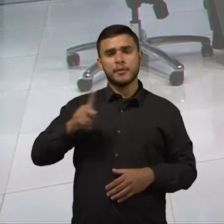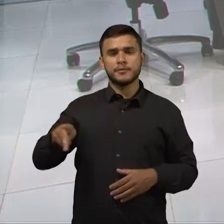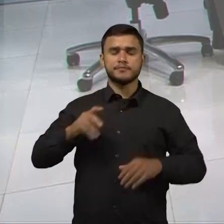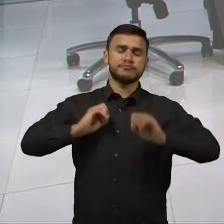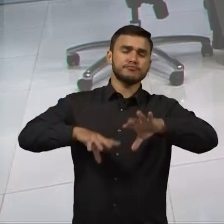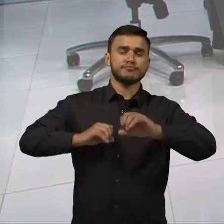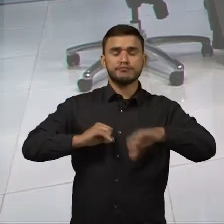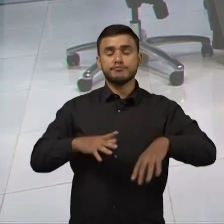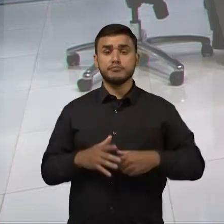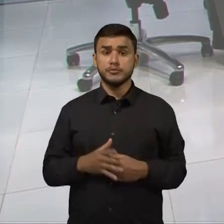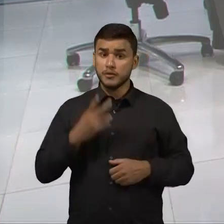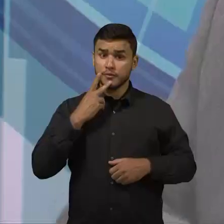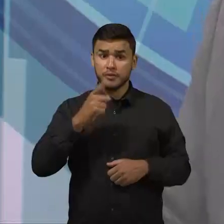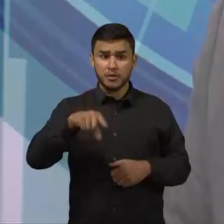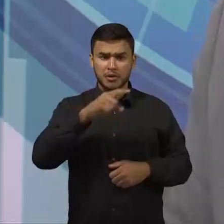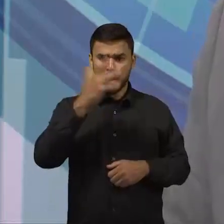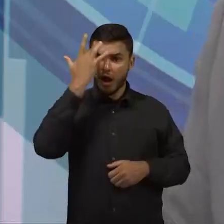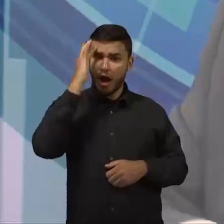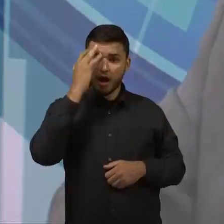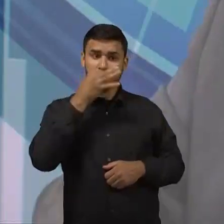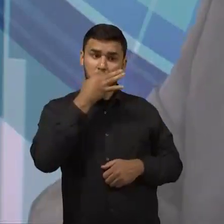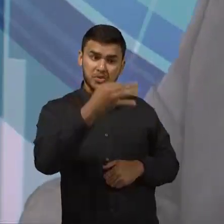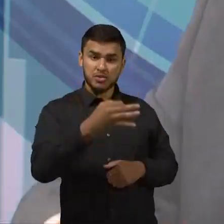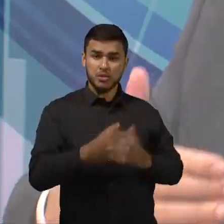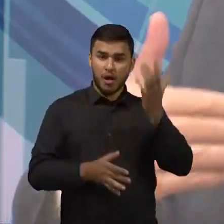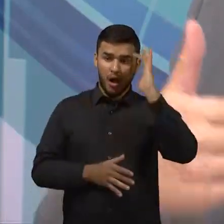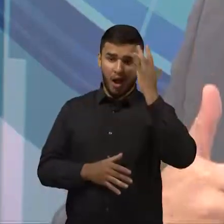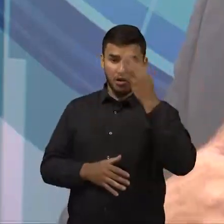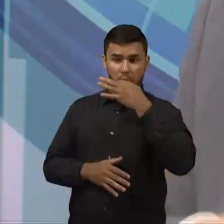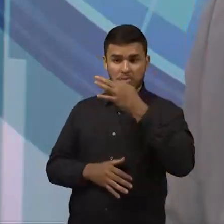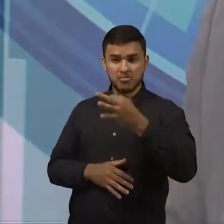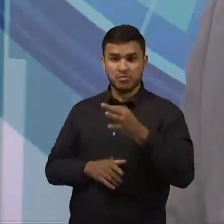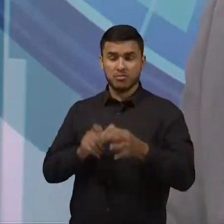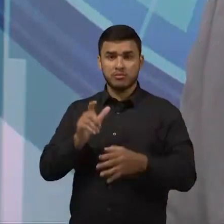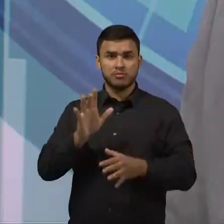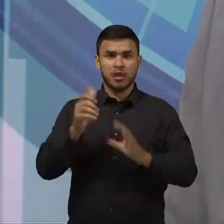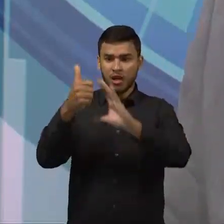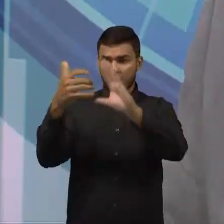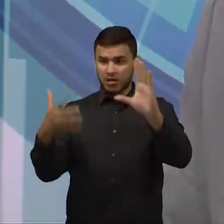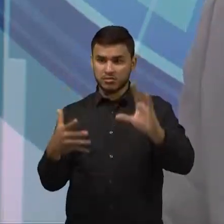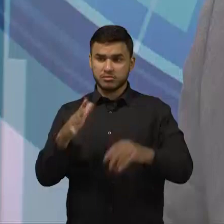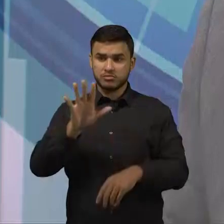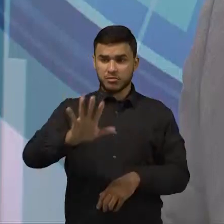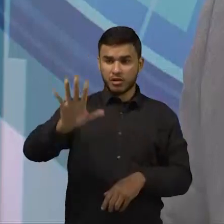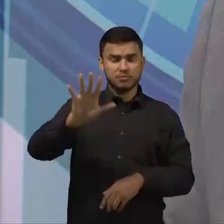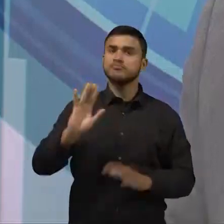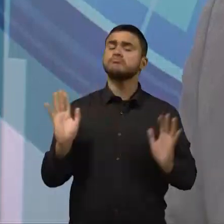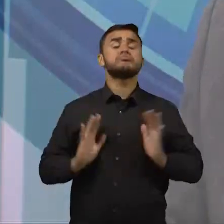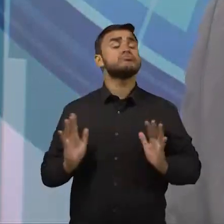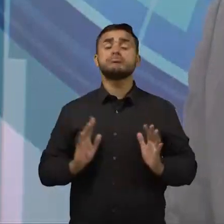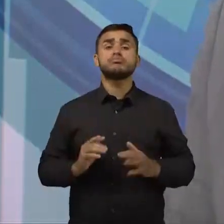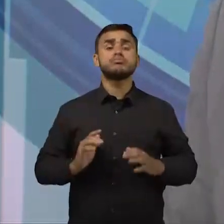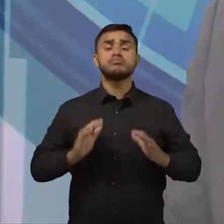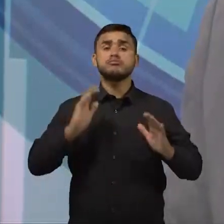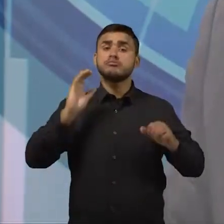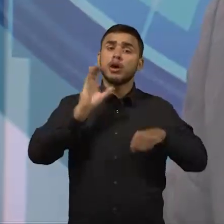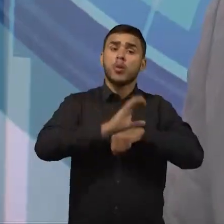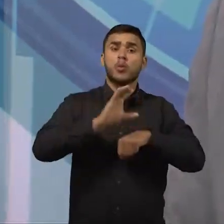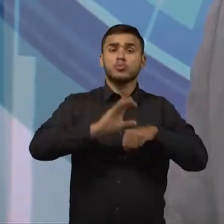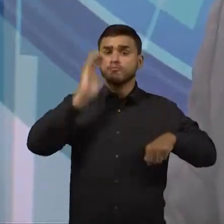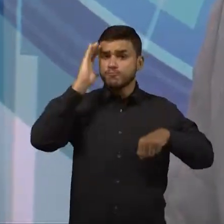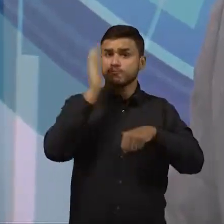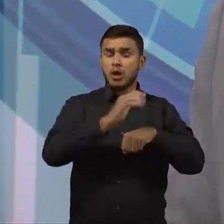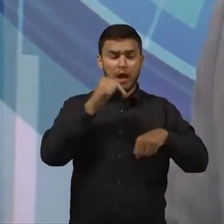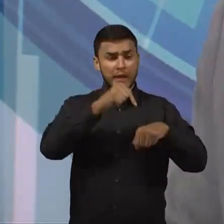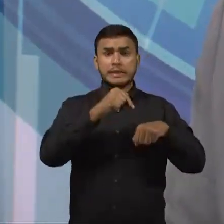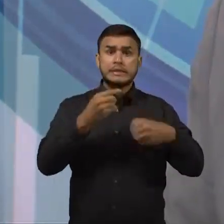nem claro, nem escuro, nem feio, nem bonito. O que está na Constituição é para nós cumprirmos. Quem tinha que achar alguma coisa foi o Constituinte que eu votei,